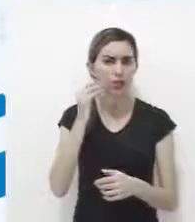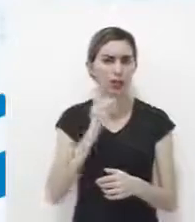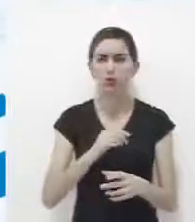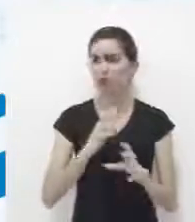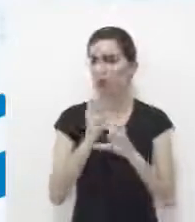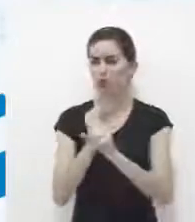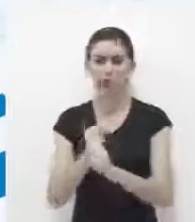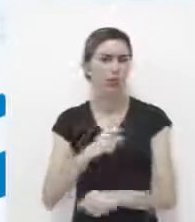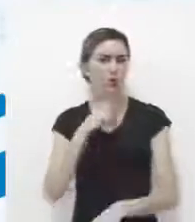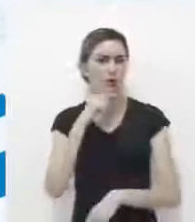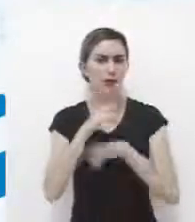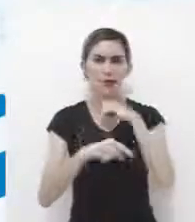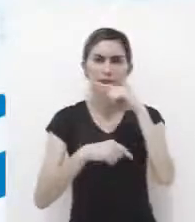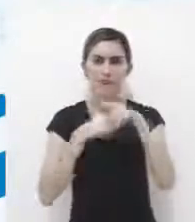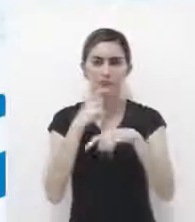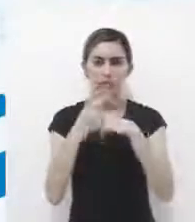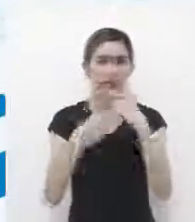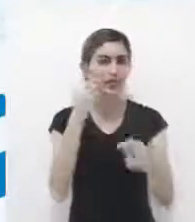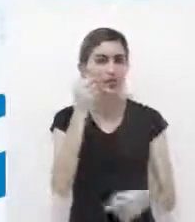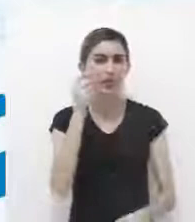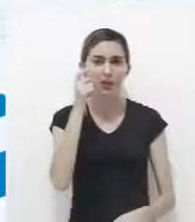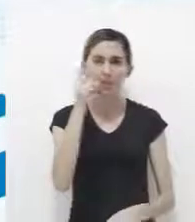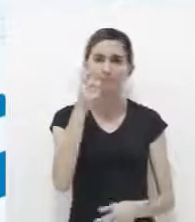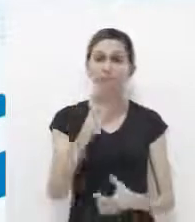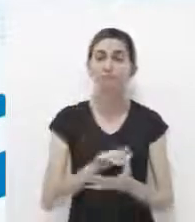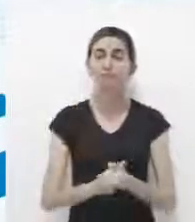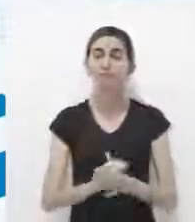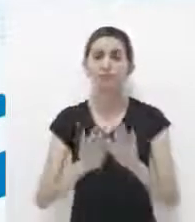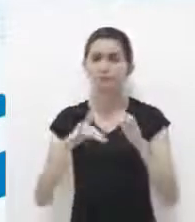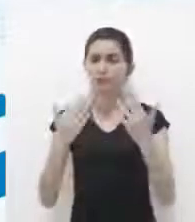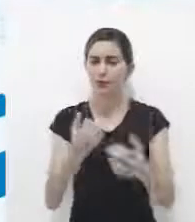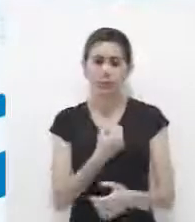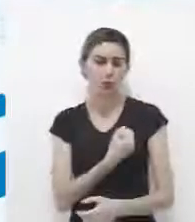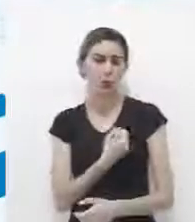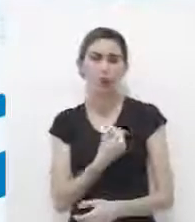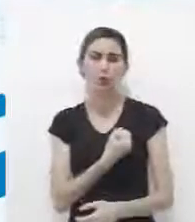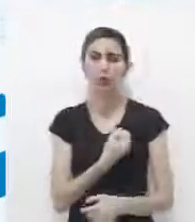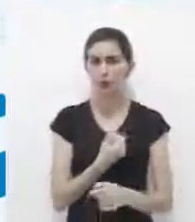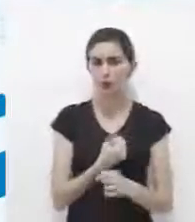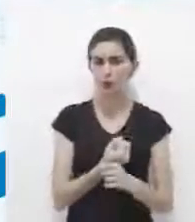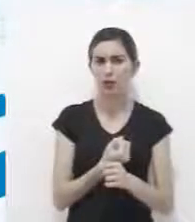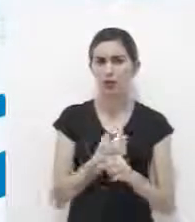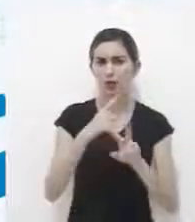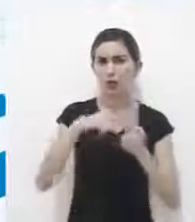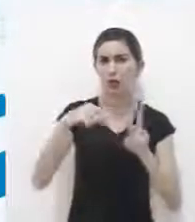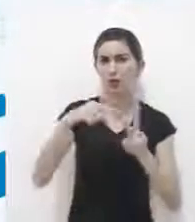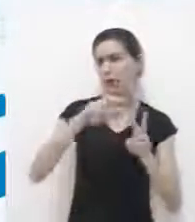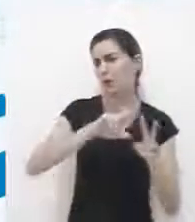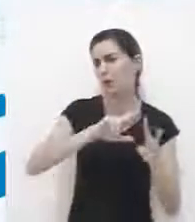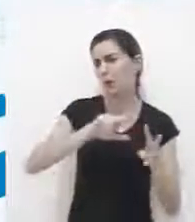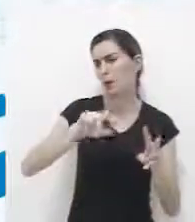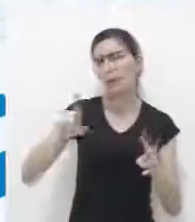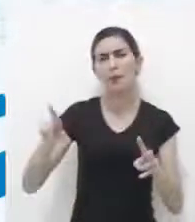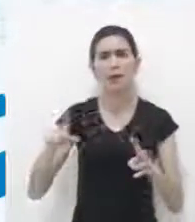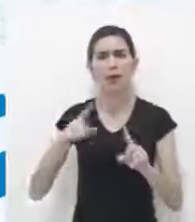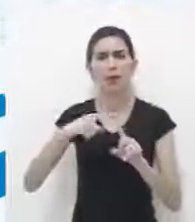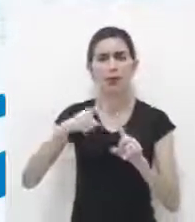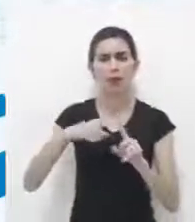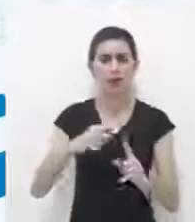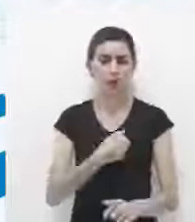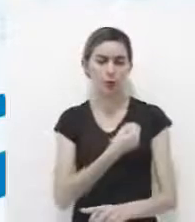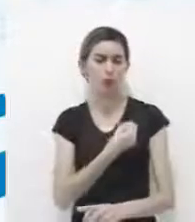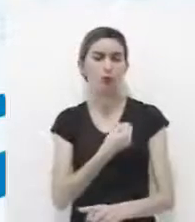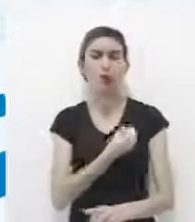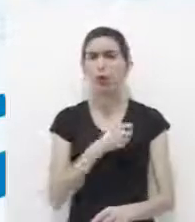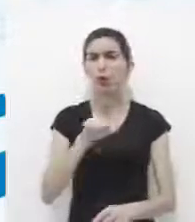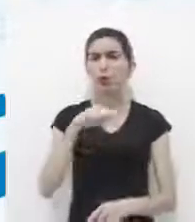tente, a conta não bate. Veja que interessante. Então, o número irracional é um número, é